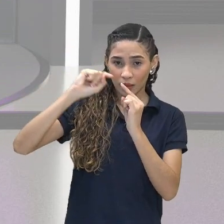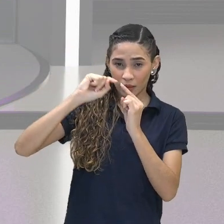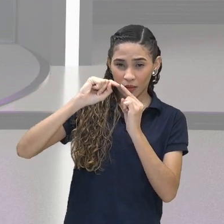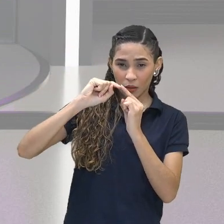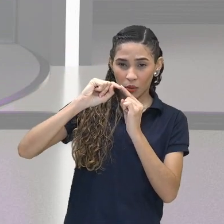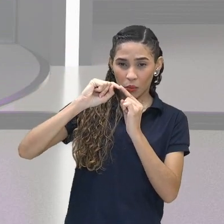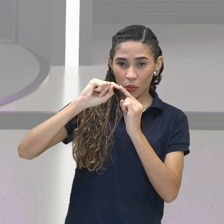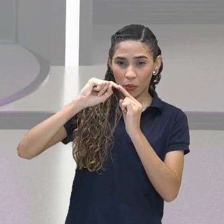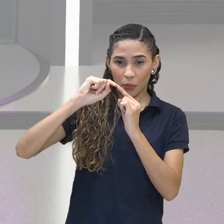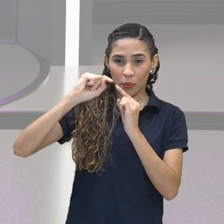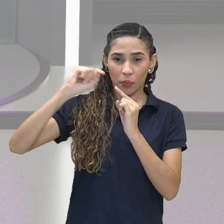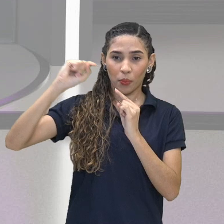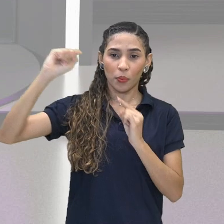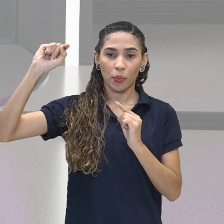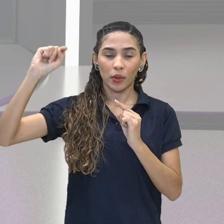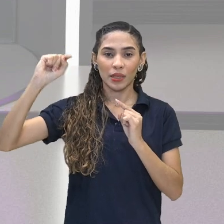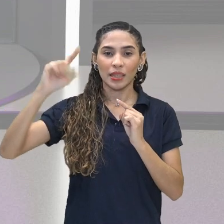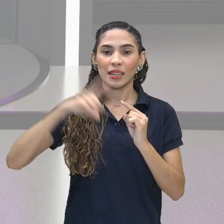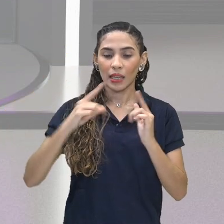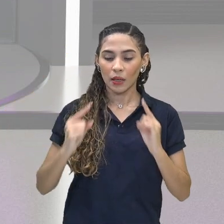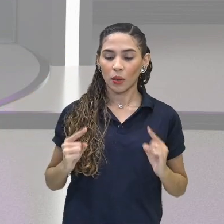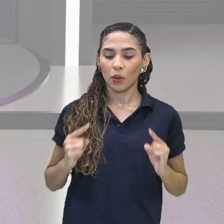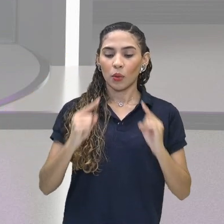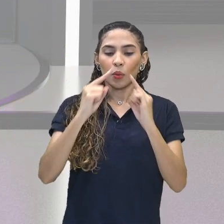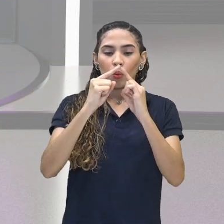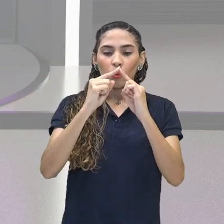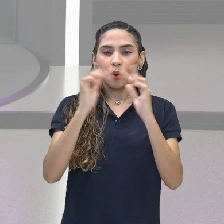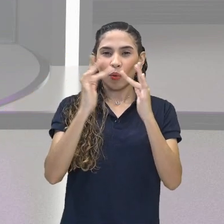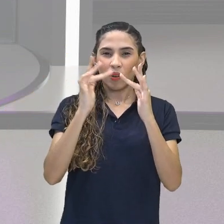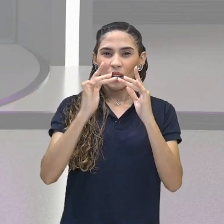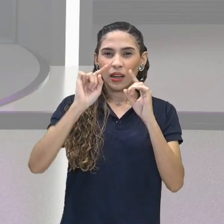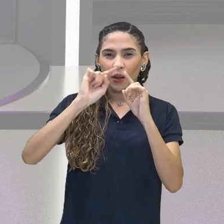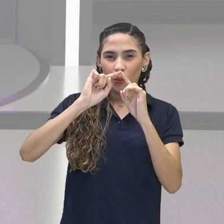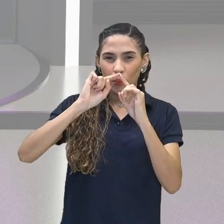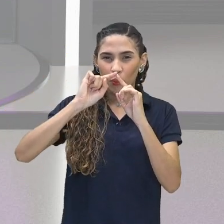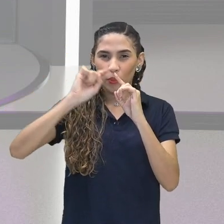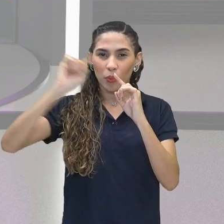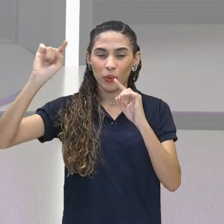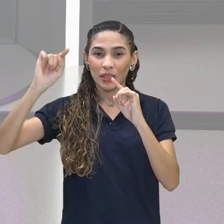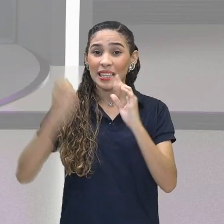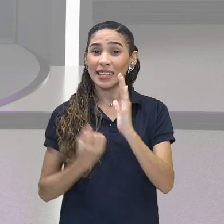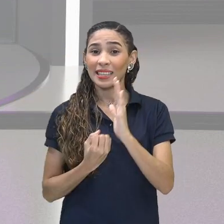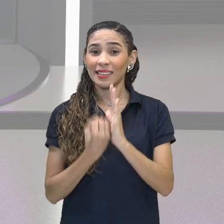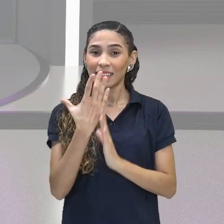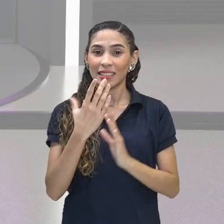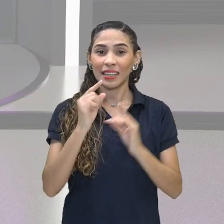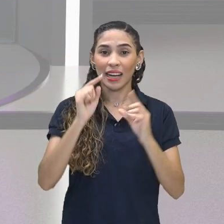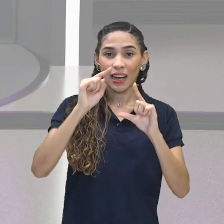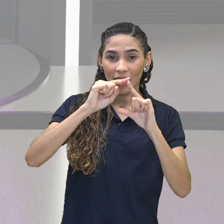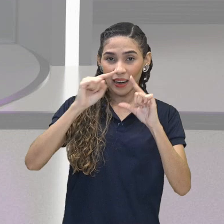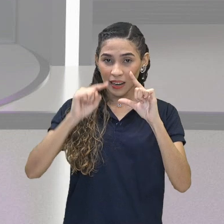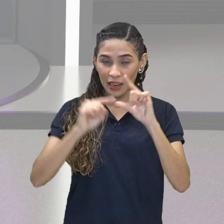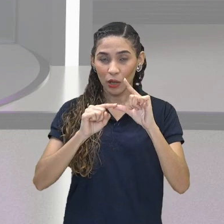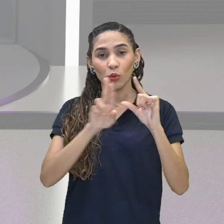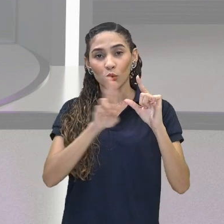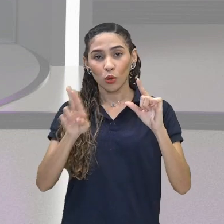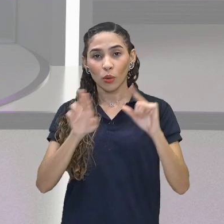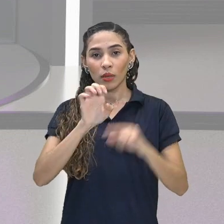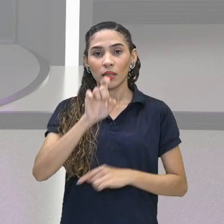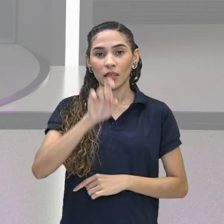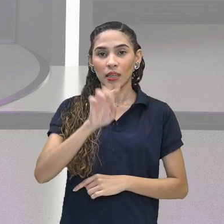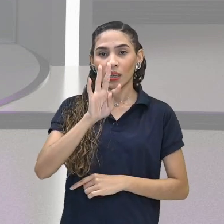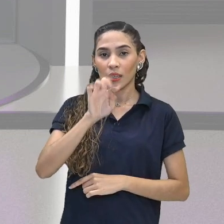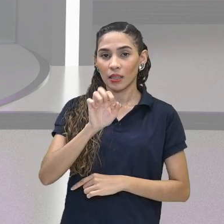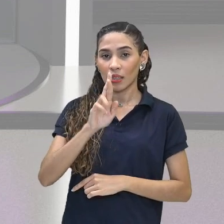vértice, você vai criar um ângulo. E este ângulo criado é o que nós chamamos de ângulo